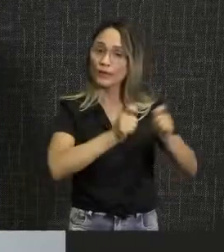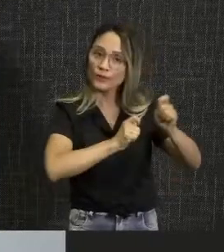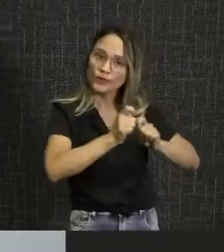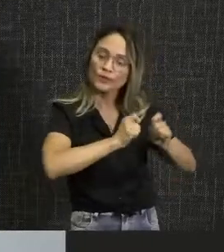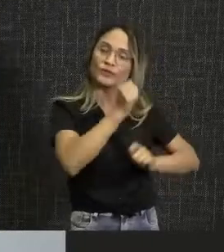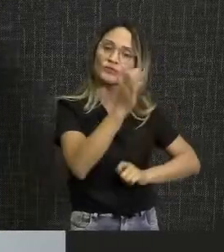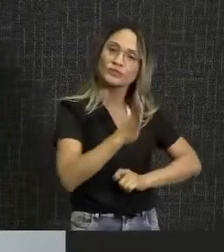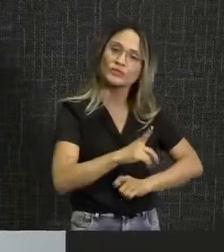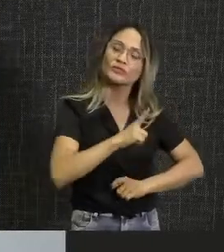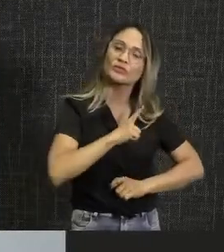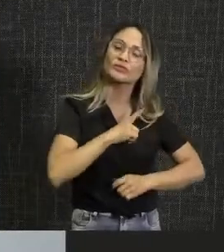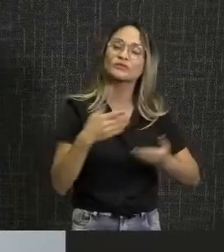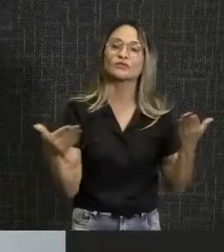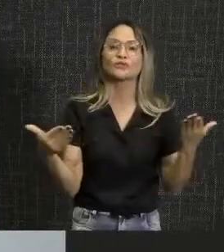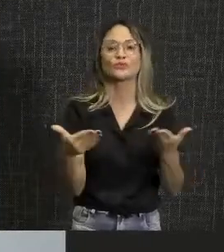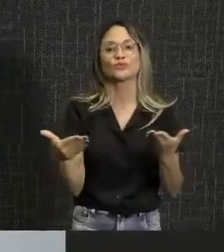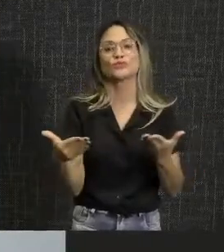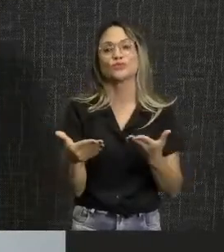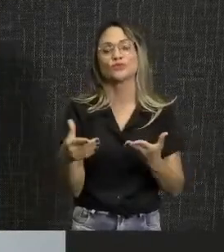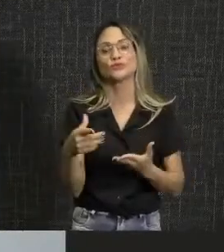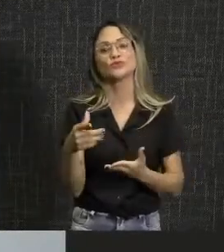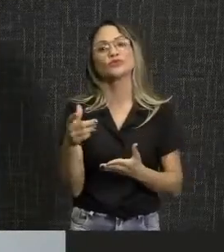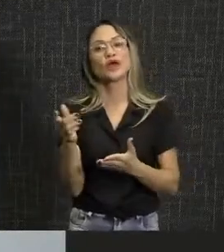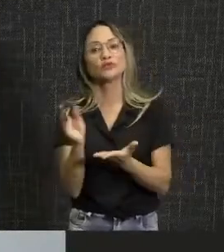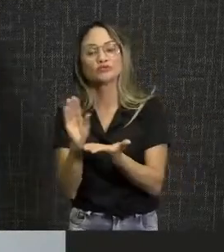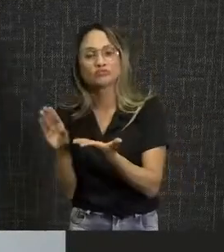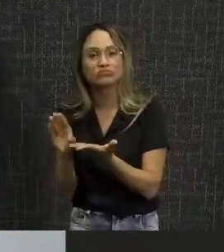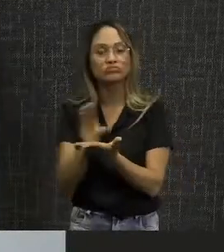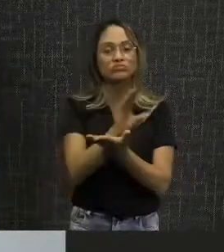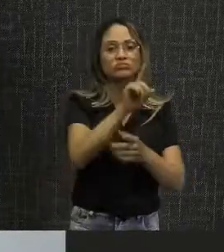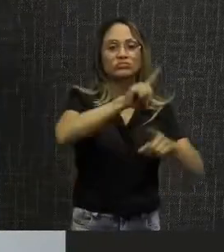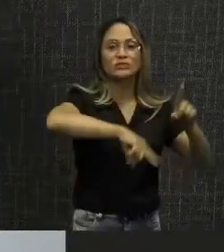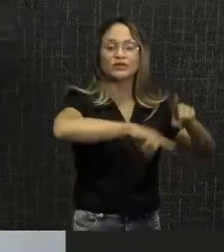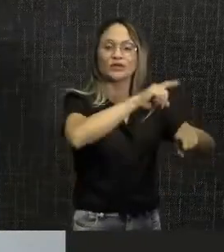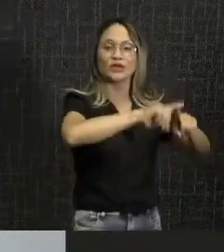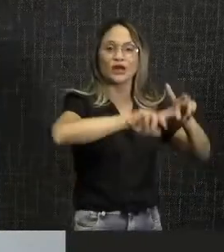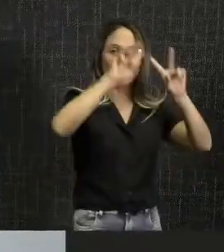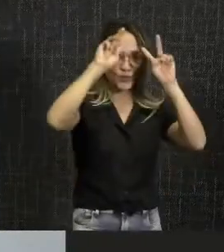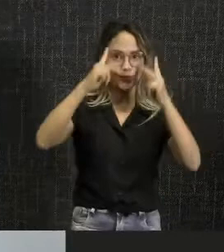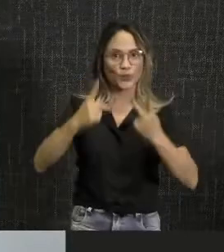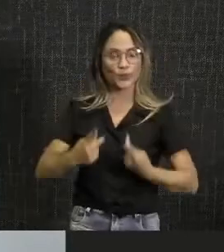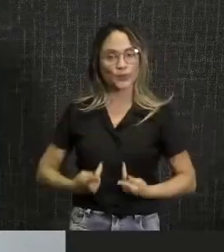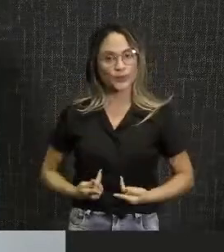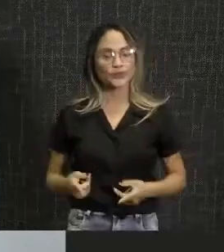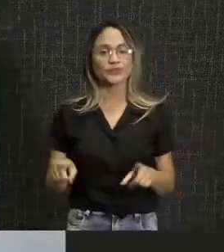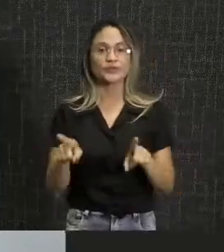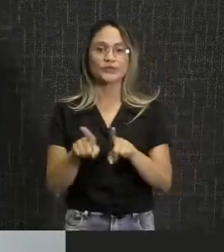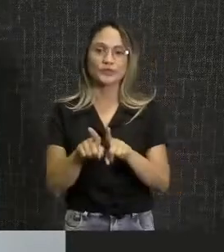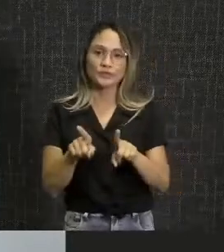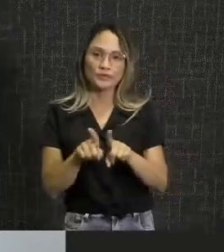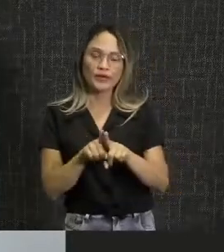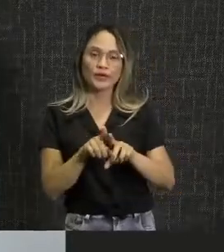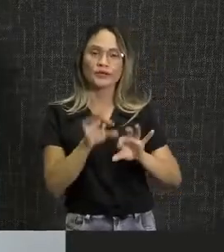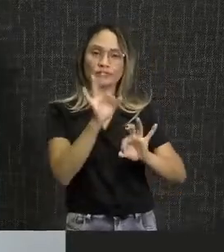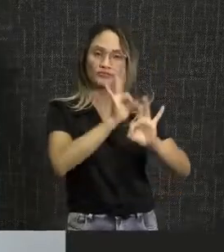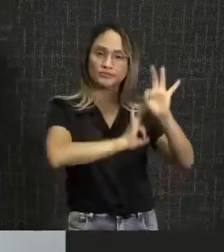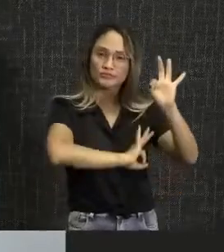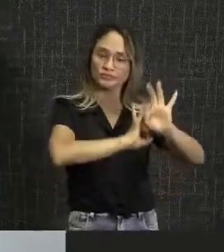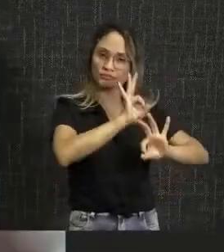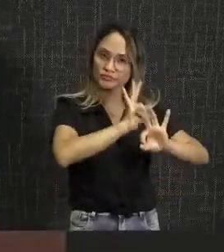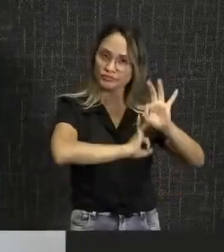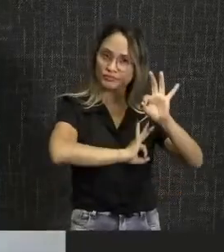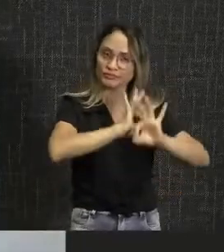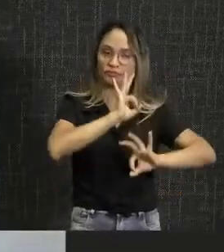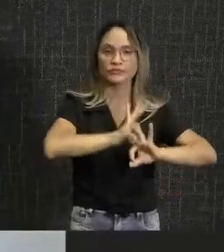tem hoje de recursos materiais, de recursos humanos, né, de infraestrutura,